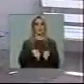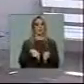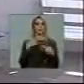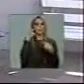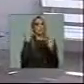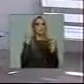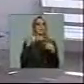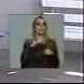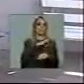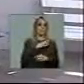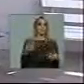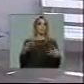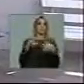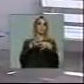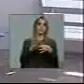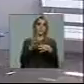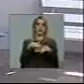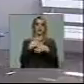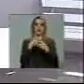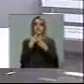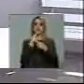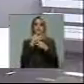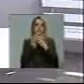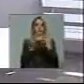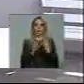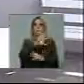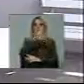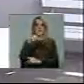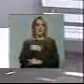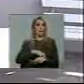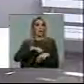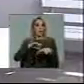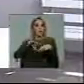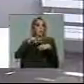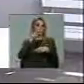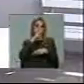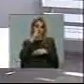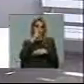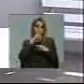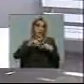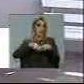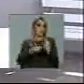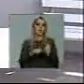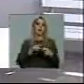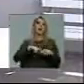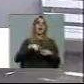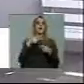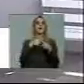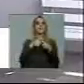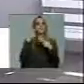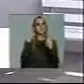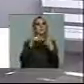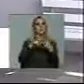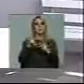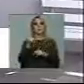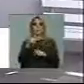público-privada. Depois de tantas parcerias que foram feitas neste país, absolutamente ruinosas, para o interesse público, e